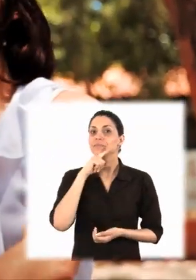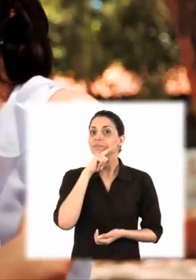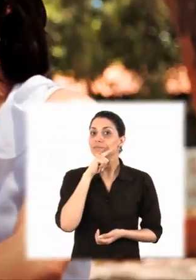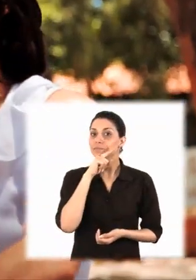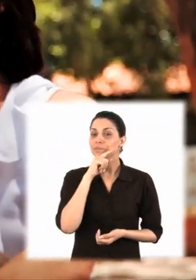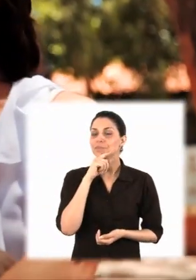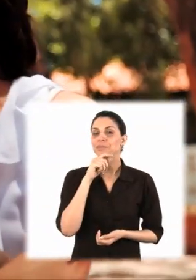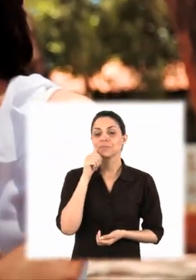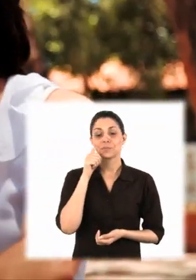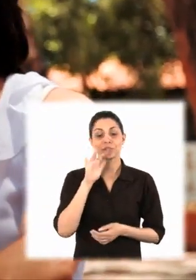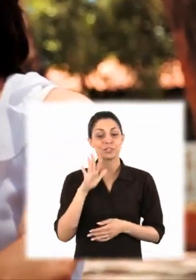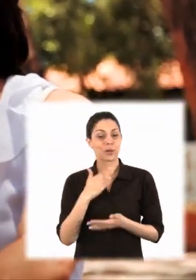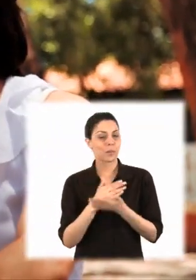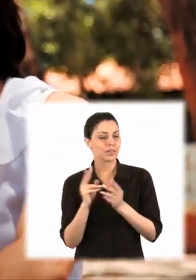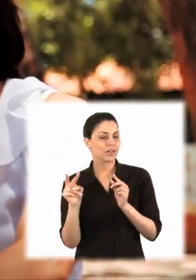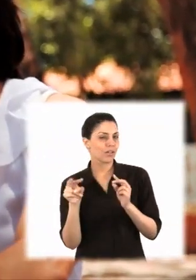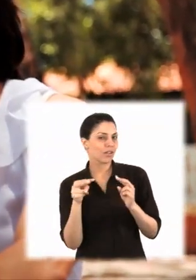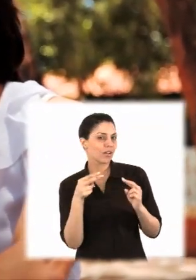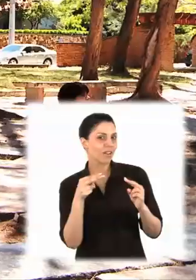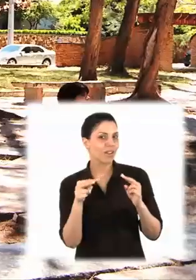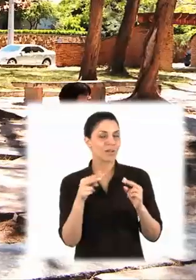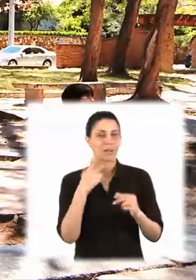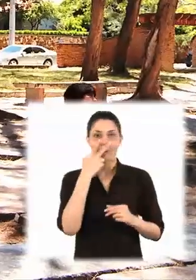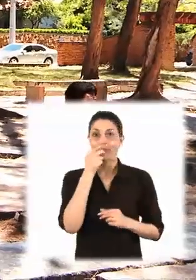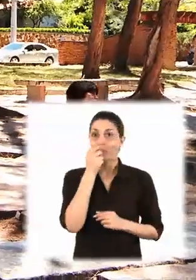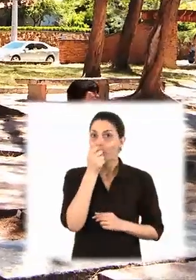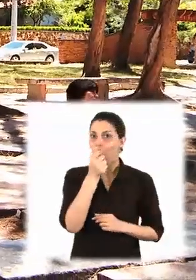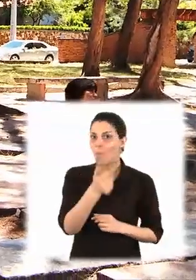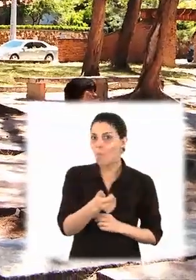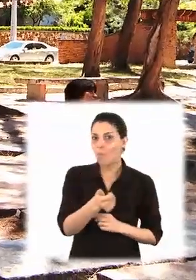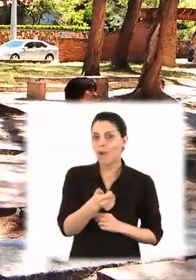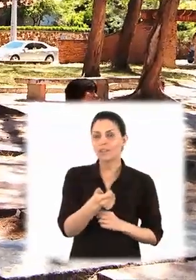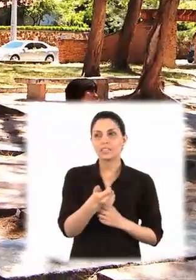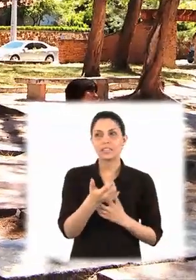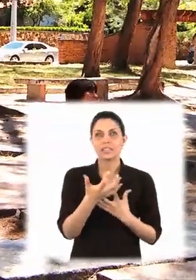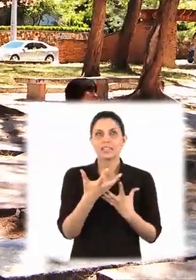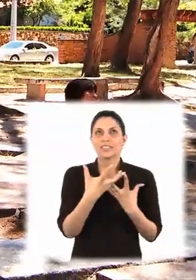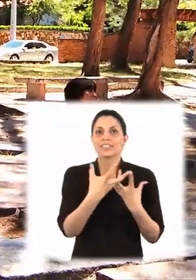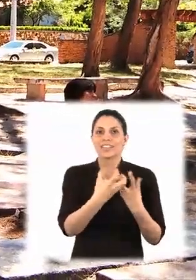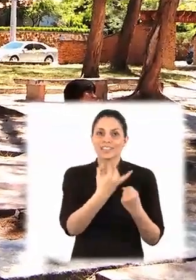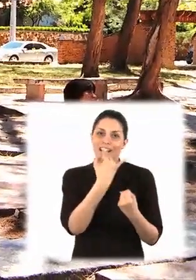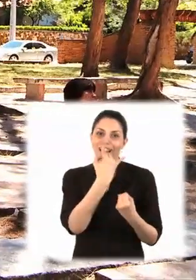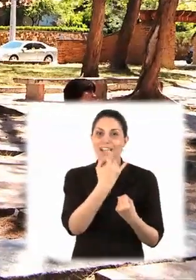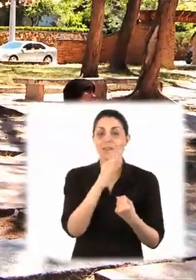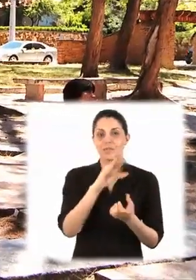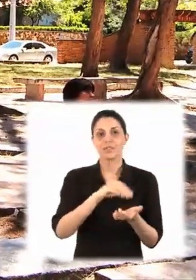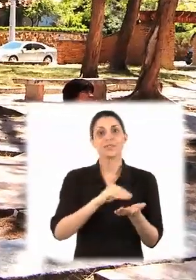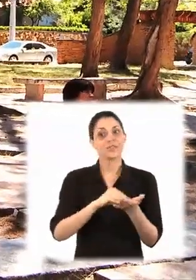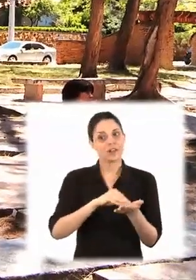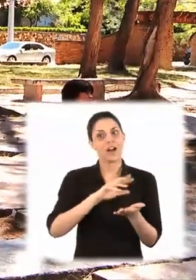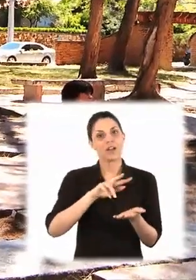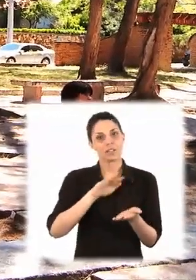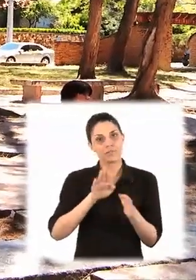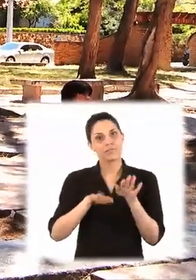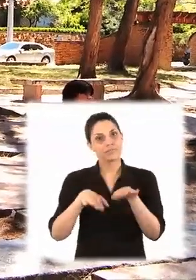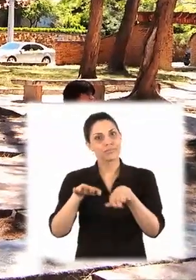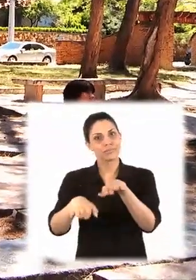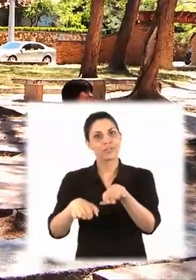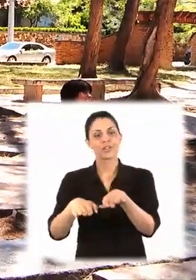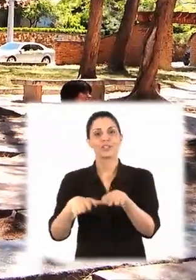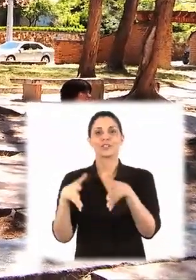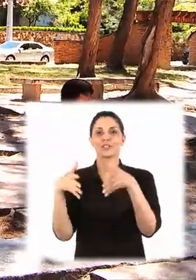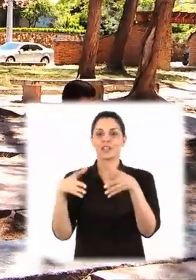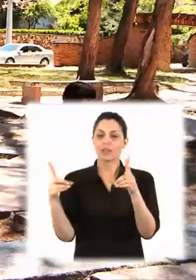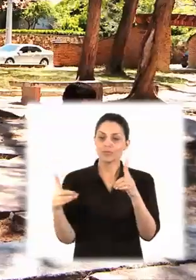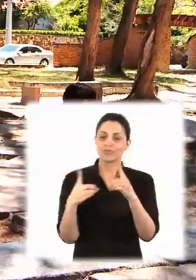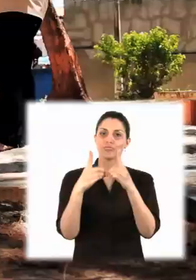Eu percebi que ela olhou para o Rutilio algumas vezes, eu acho que ela está quase cedendo aos encantos, mas ainda falta muito para